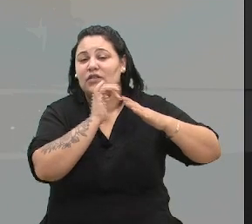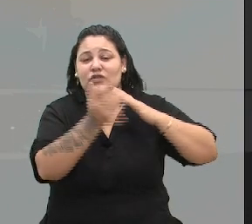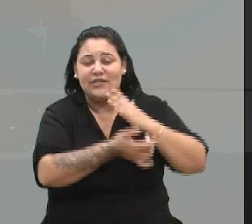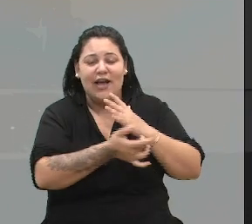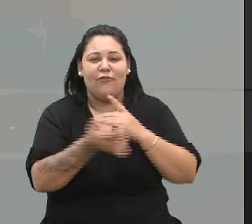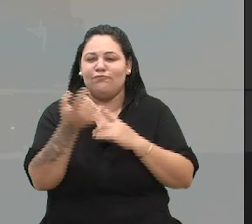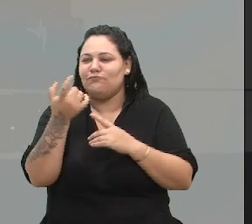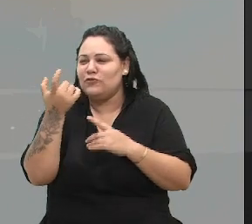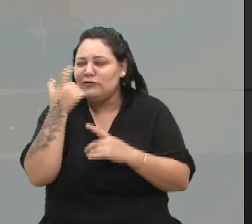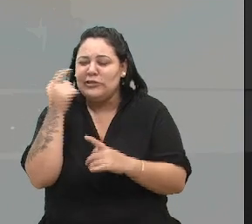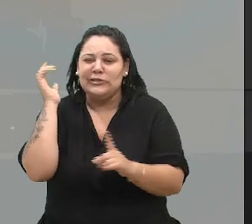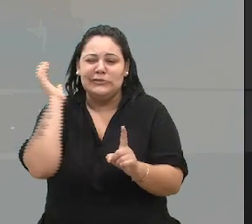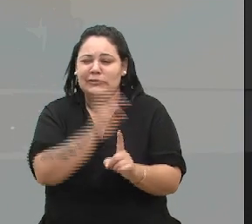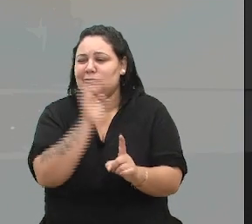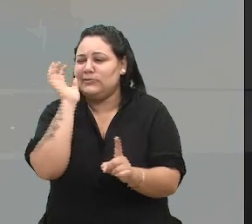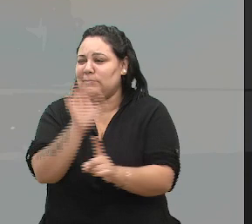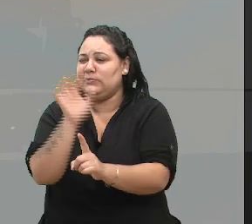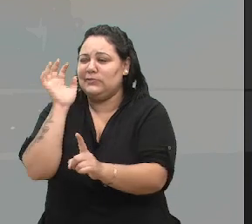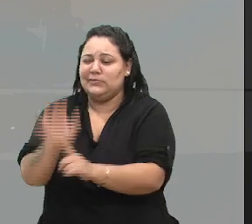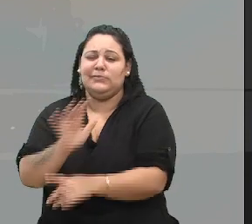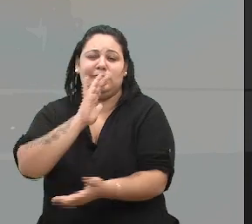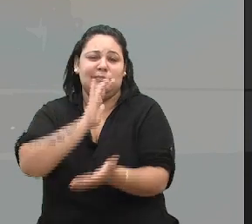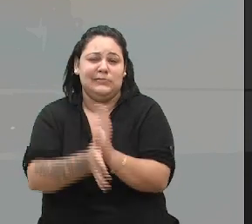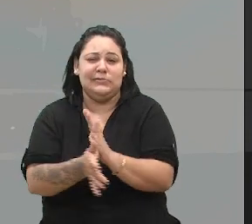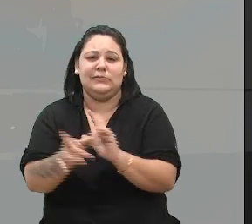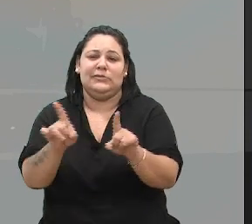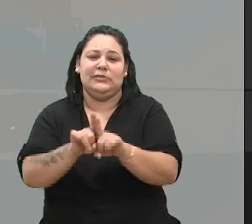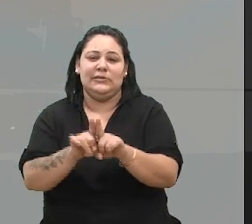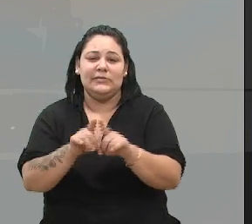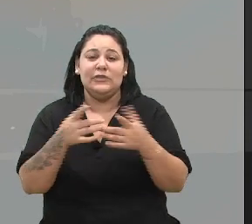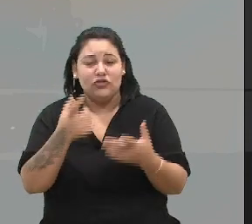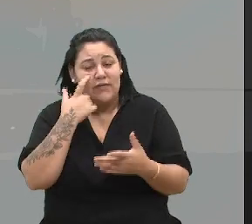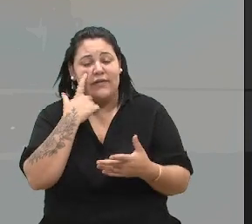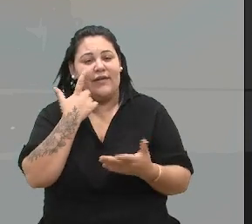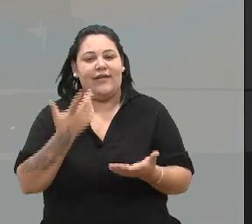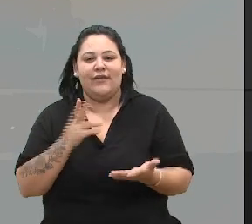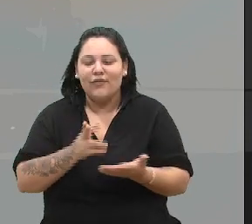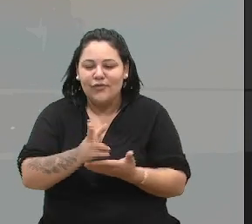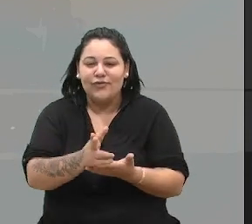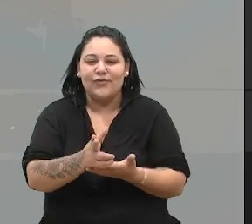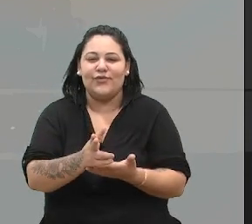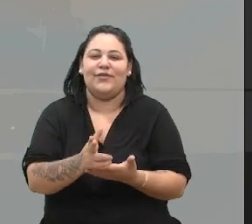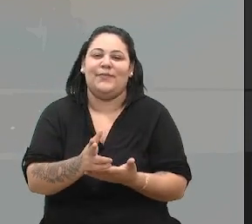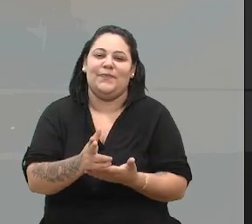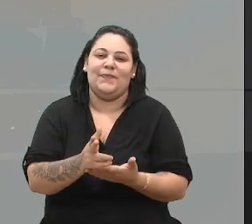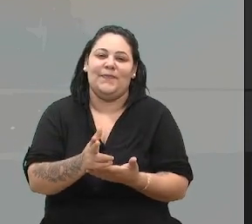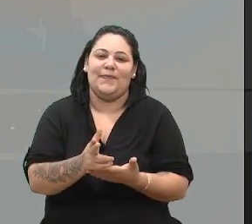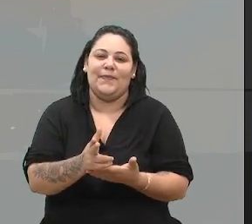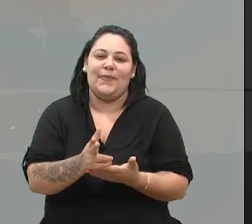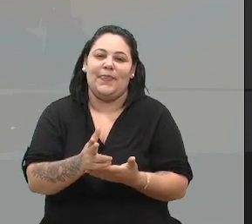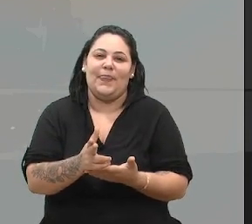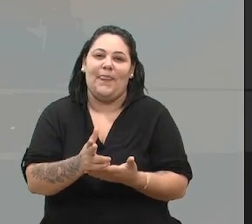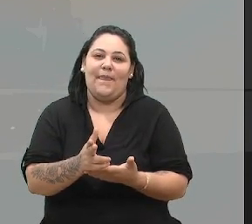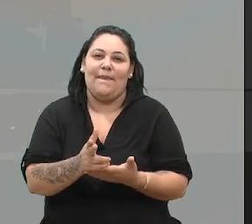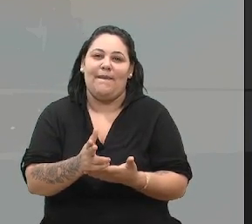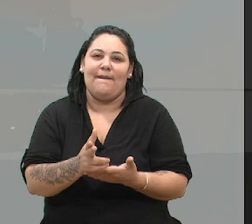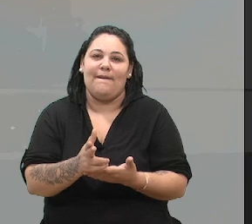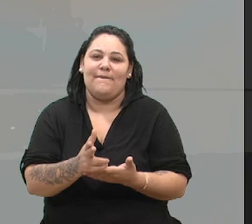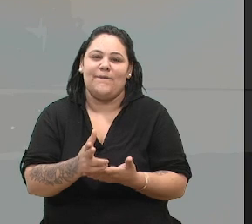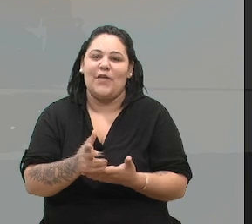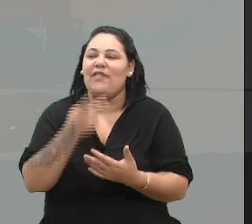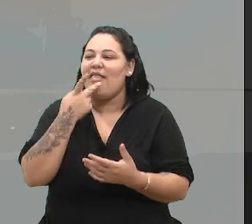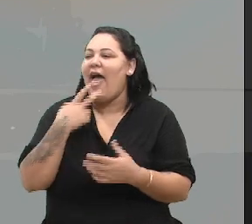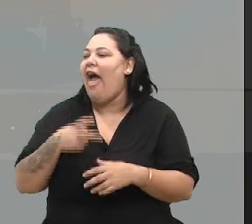ataques discriminatórios, né? Ataques discriminatórios, colono